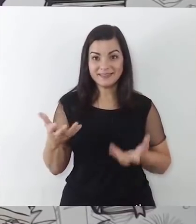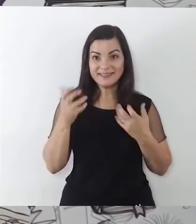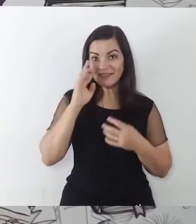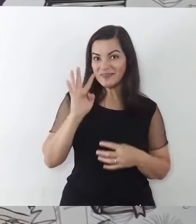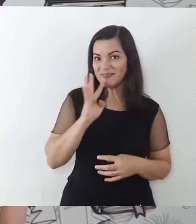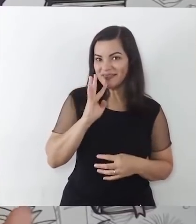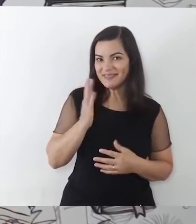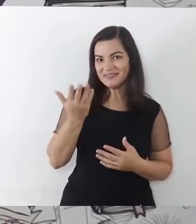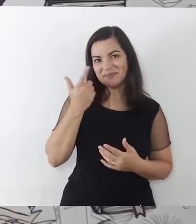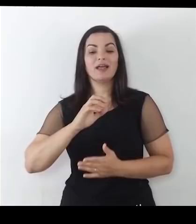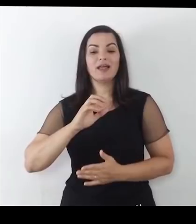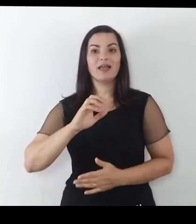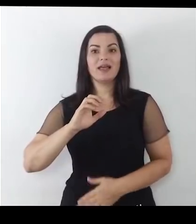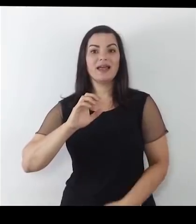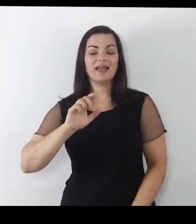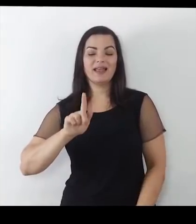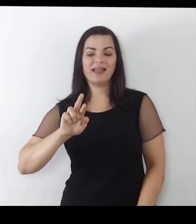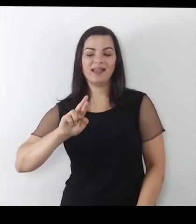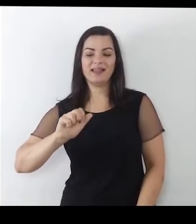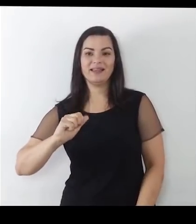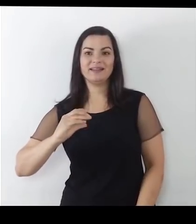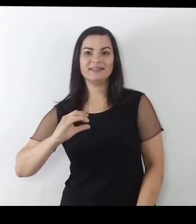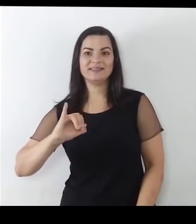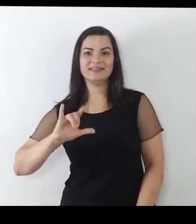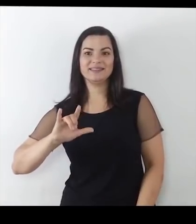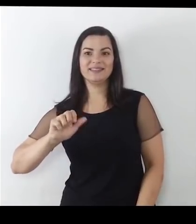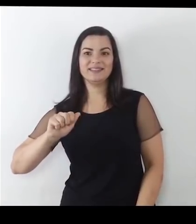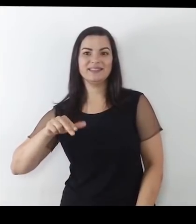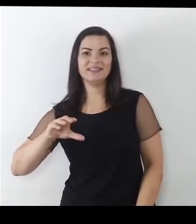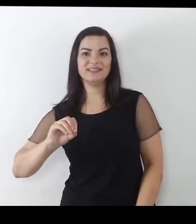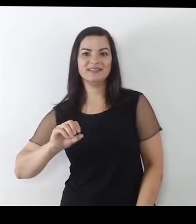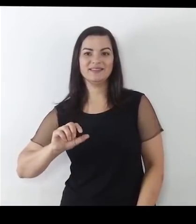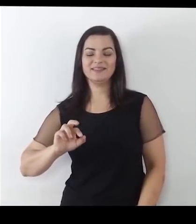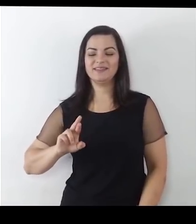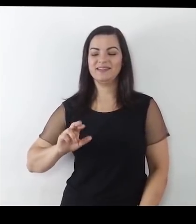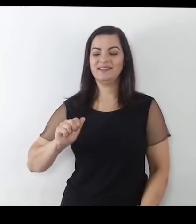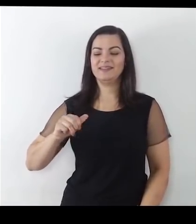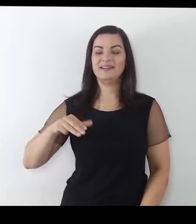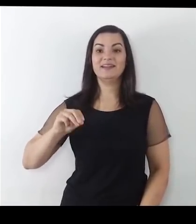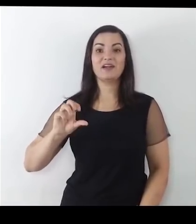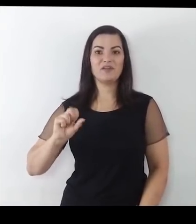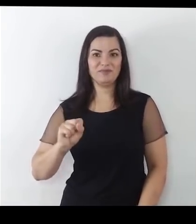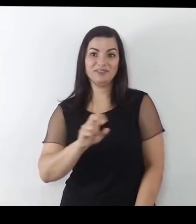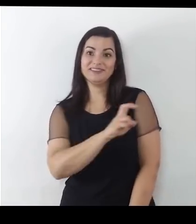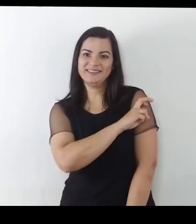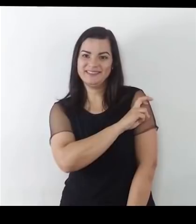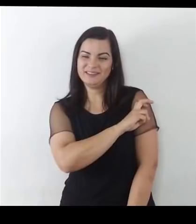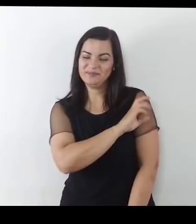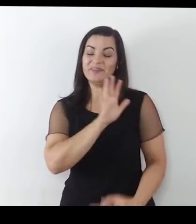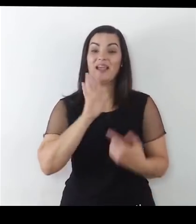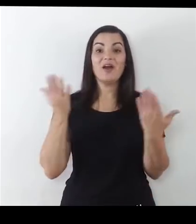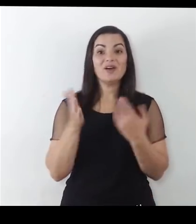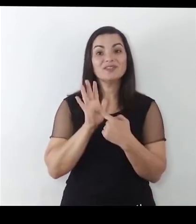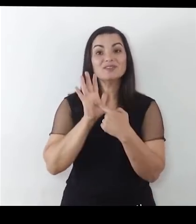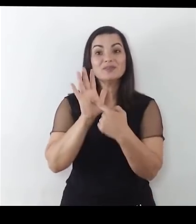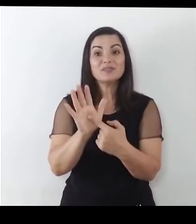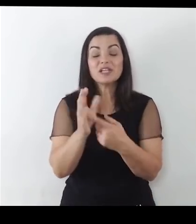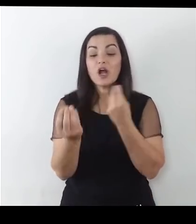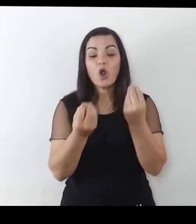doenças infecciosas, diarreias, doenças respiratórias. Então, tudo isso deixa o sistema imunológico da